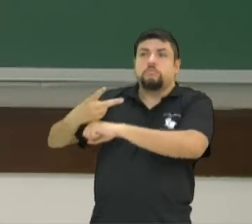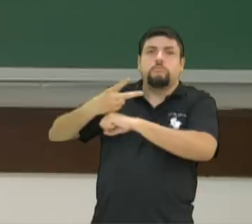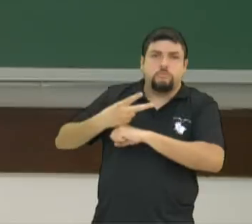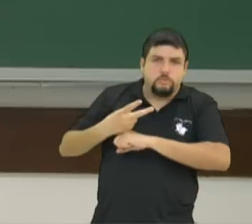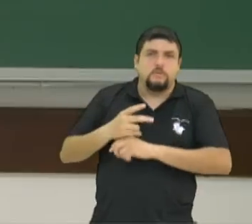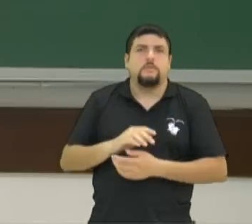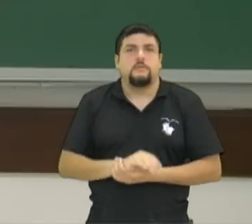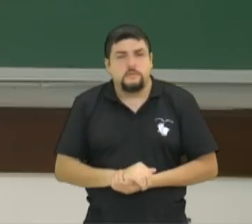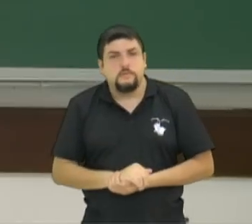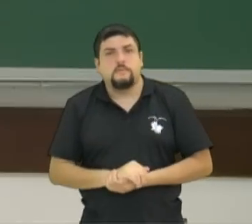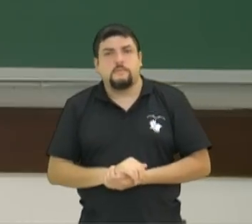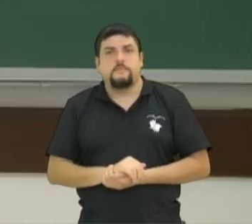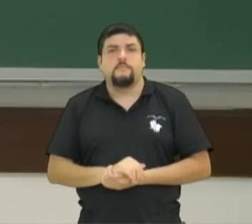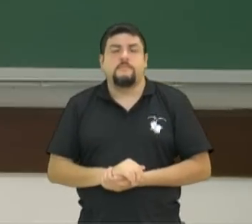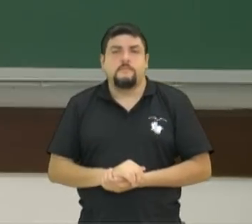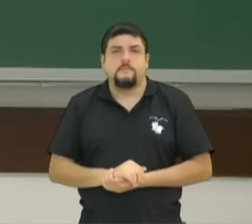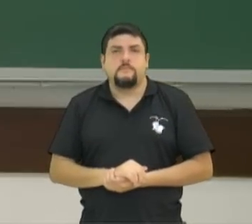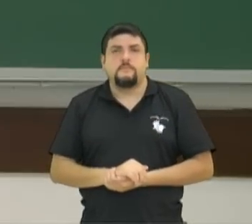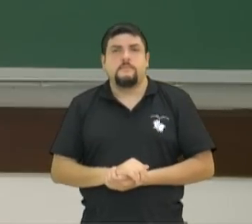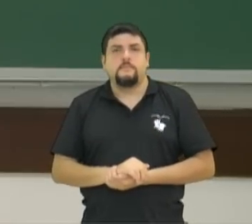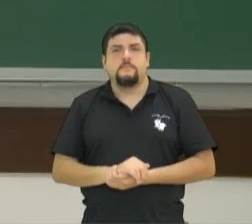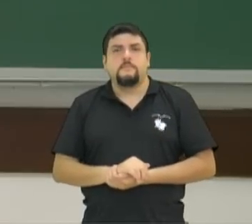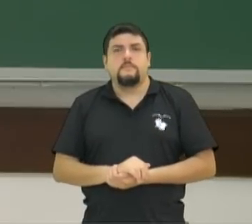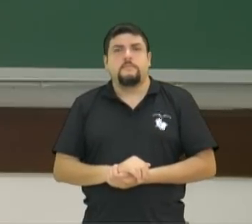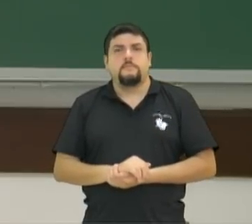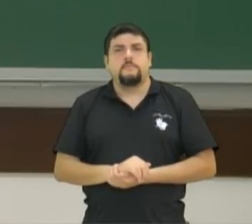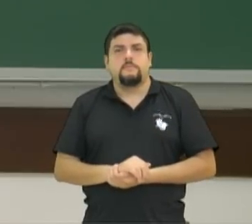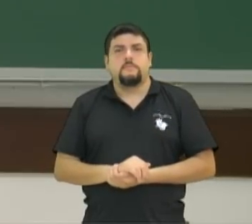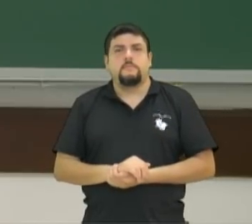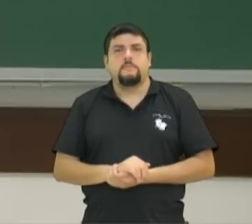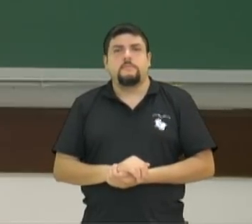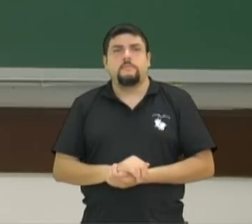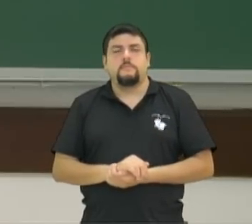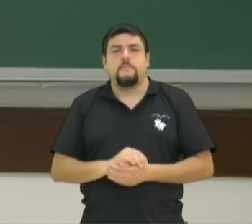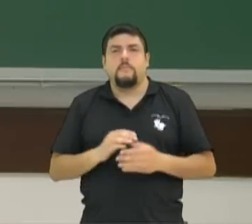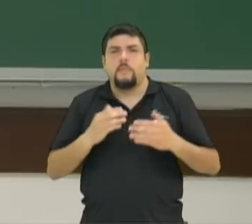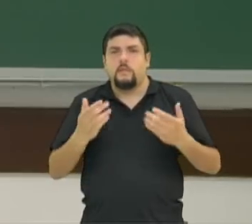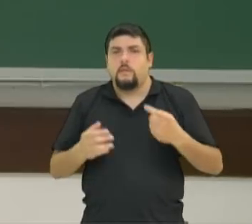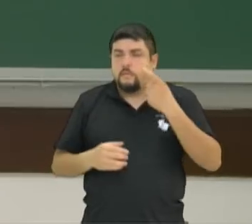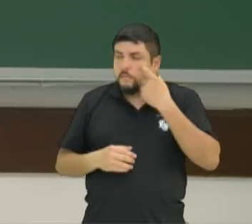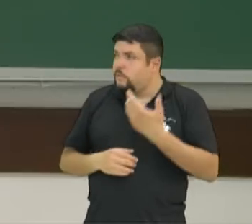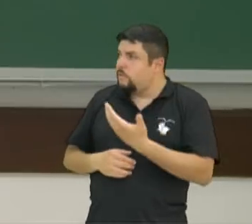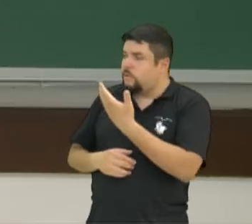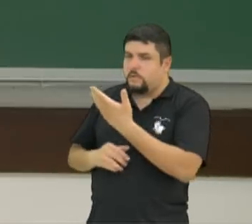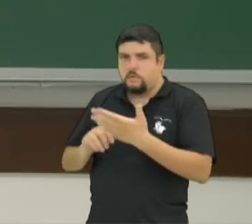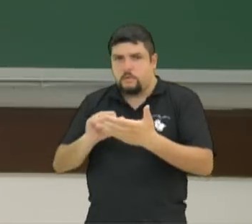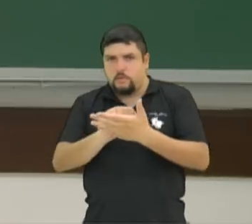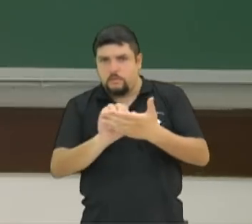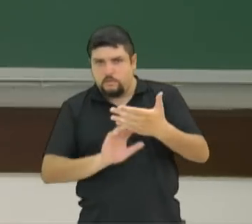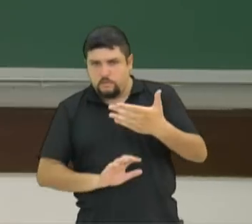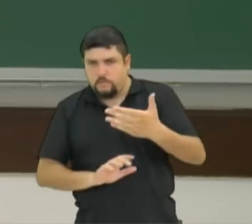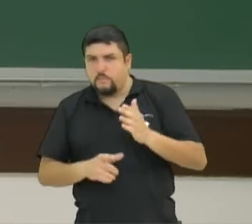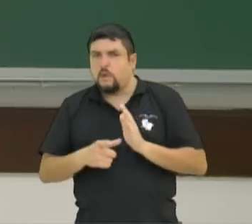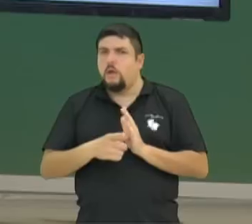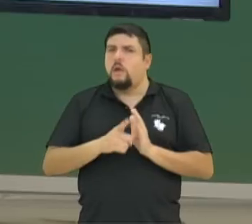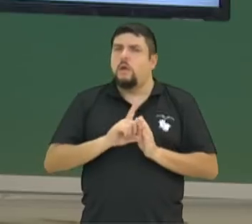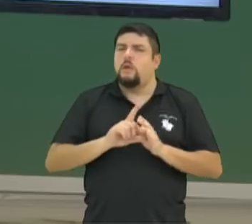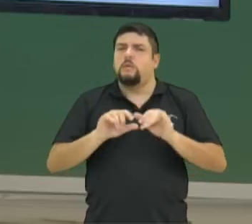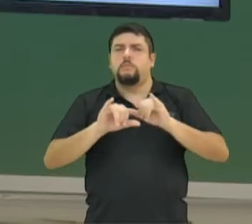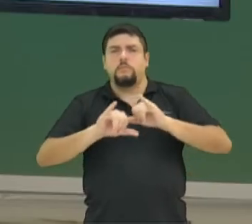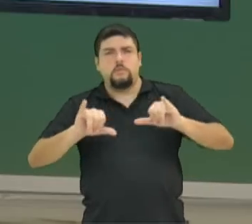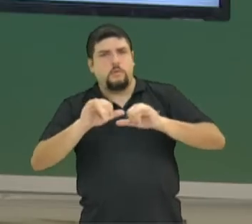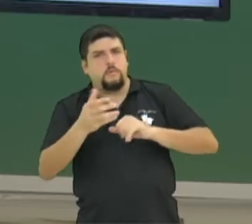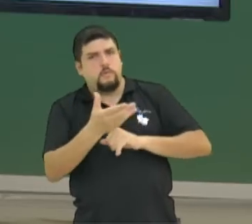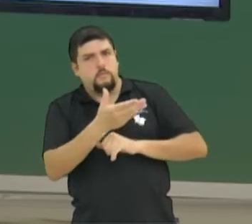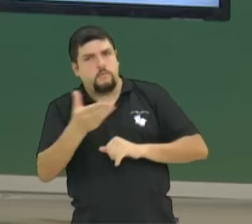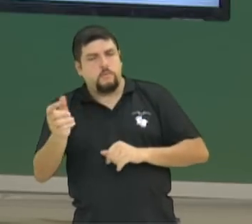africana escravizada aqui no Brasil. Tá bom? Pessoal, aqui a gente tem uma atividade. Antes da atividade, preciso dar um recadinho para vocês